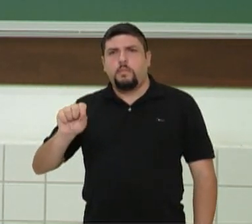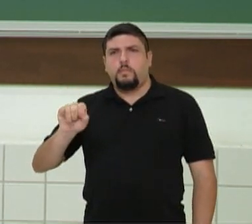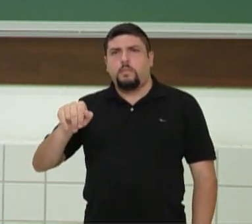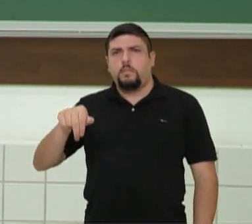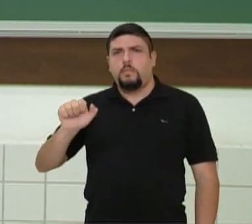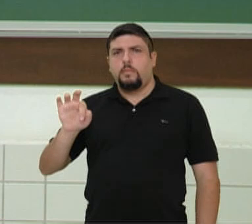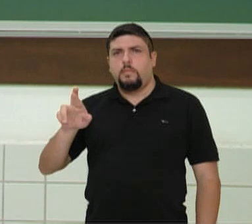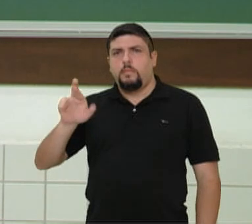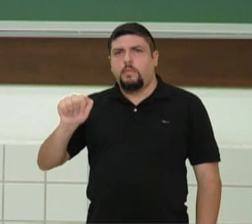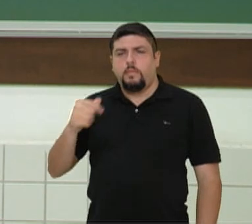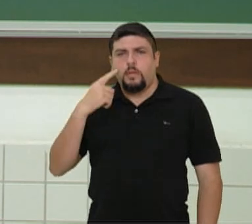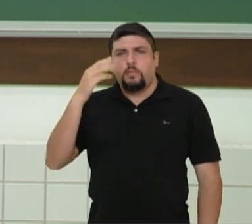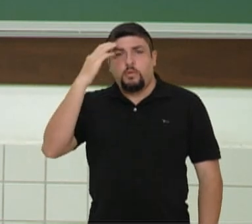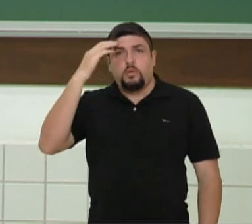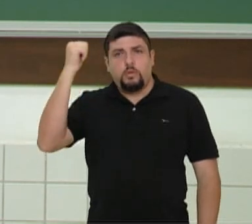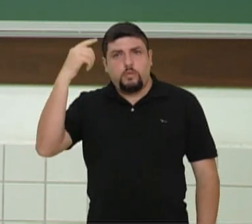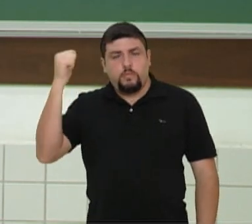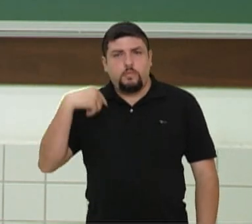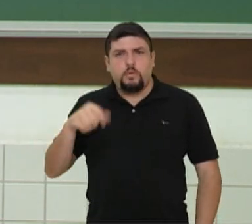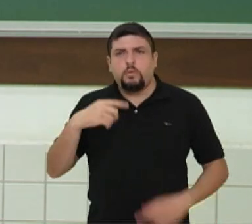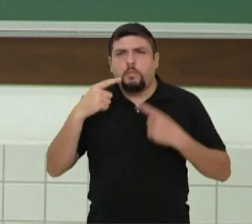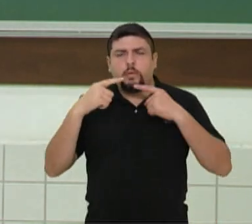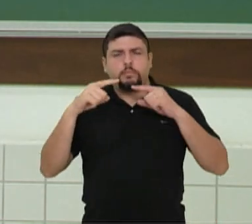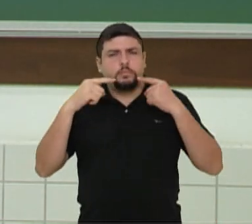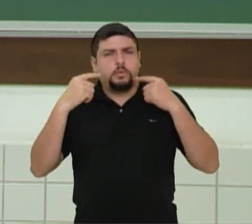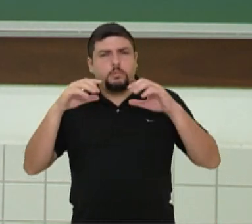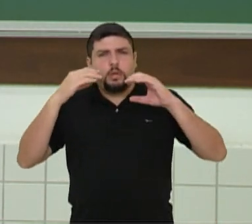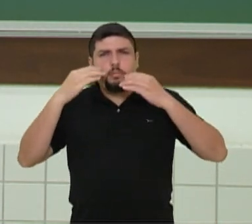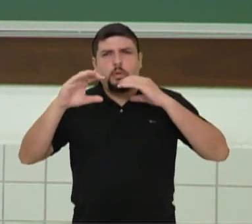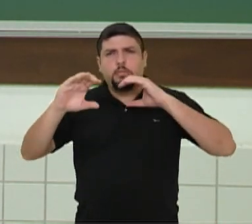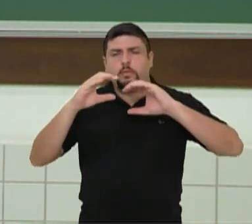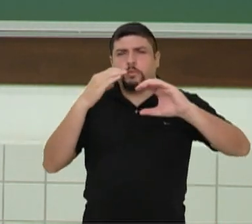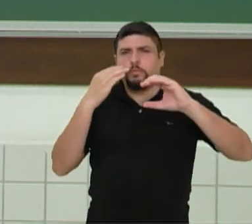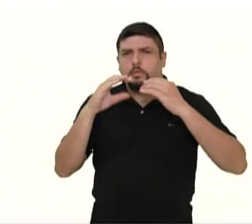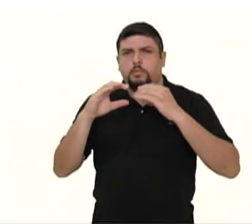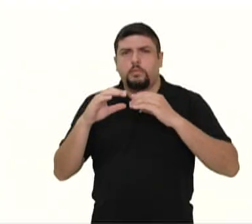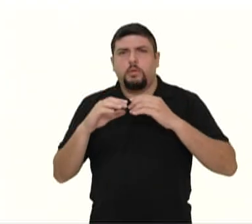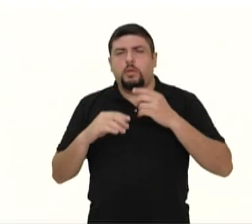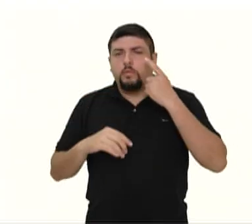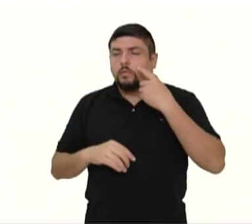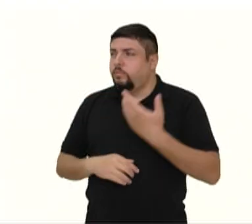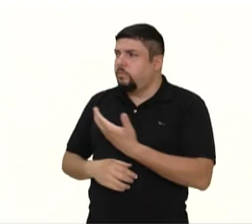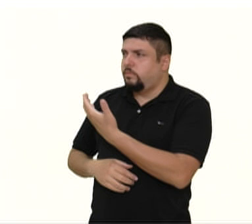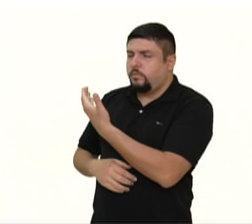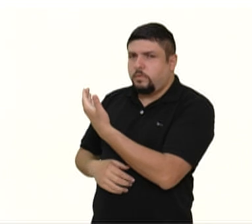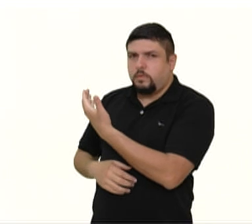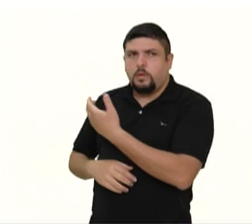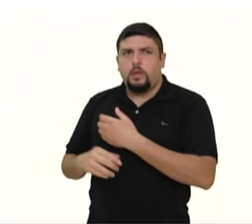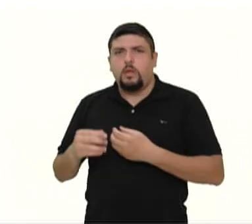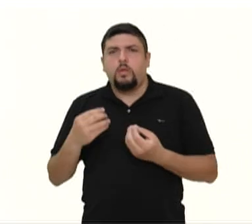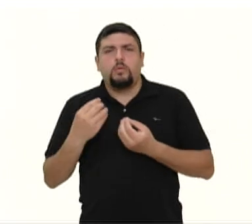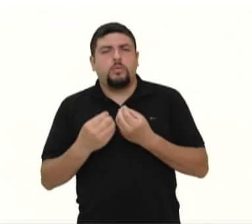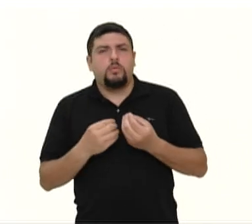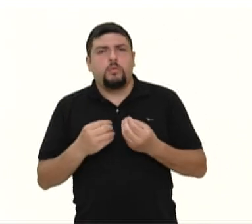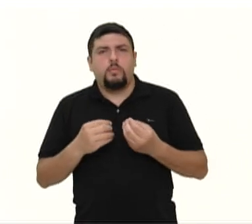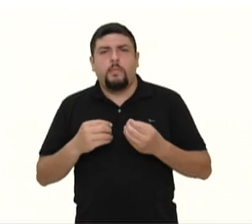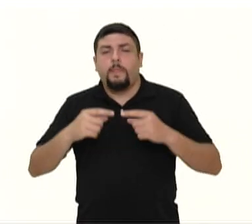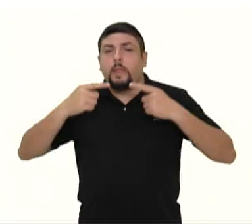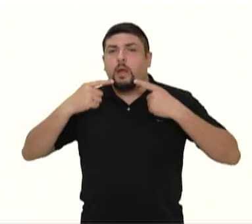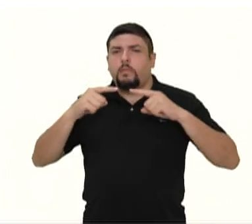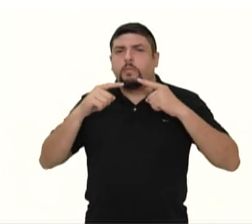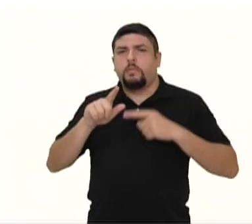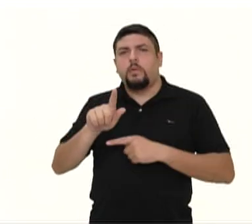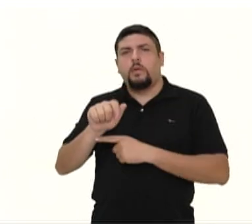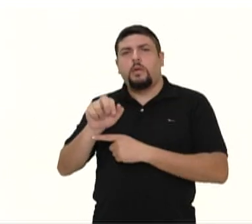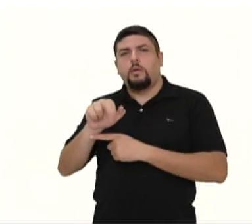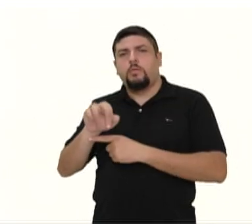mundo, um grande intérprete, e você tem aqui na imagem ele com o Tom Jobim, o compositor da música. Garota de Ipanema, também a música